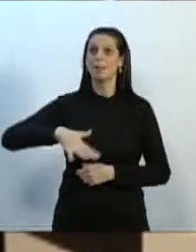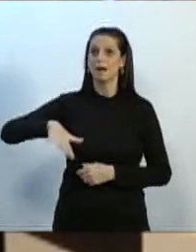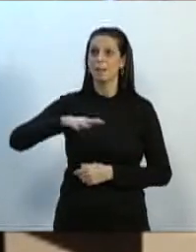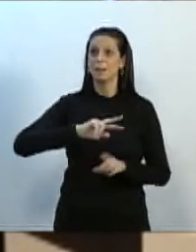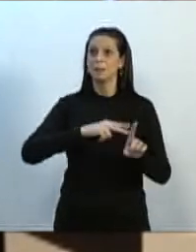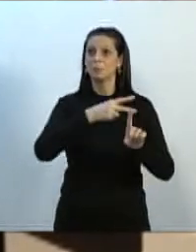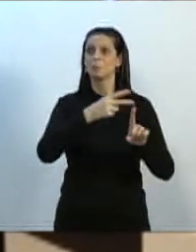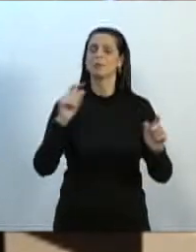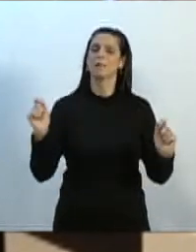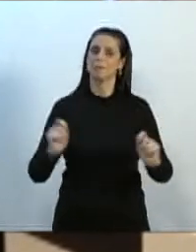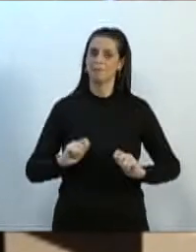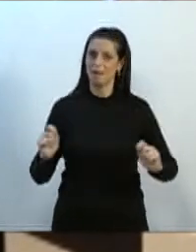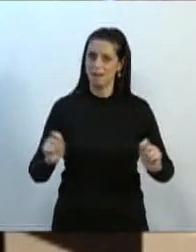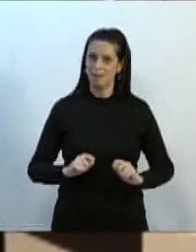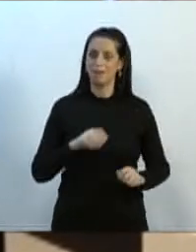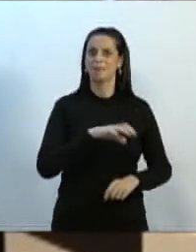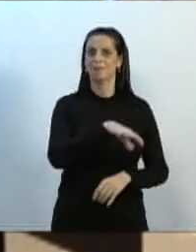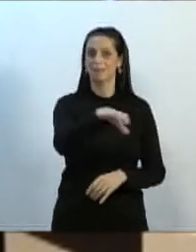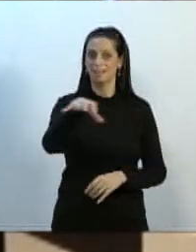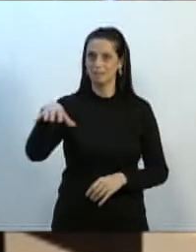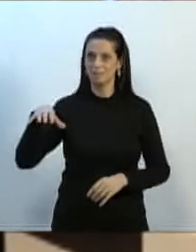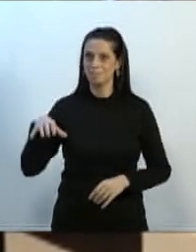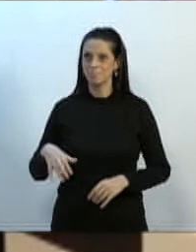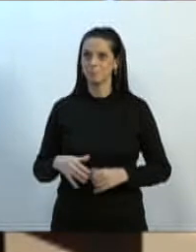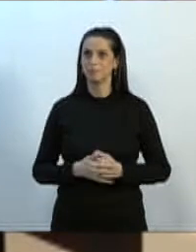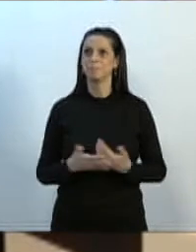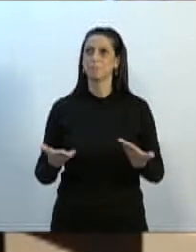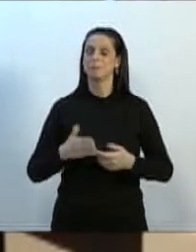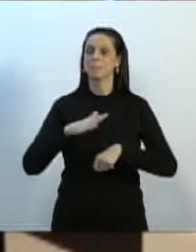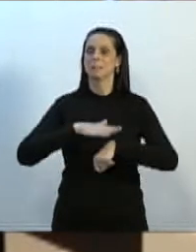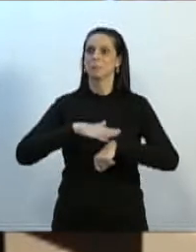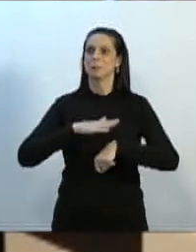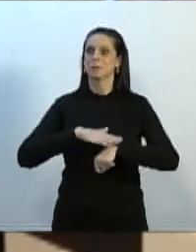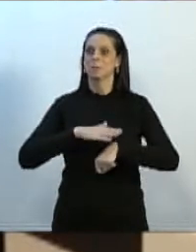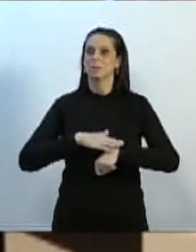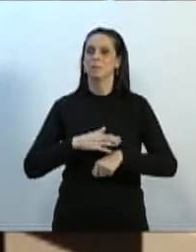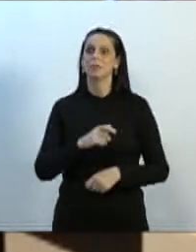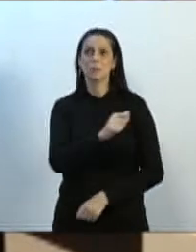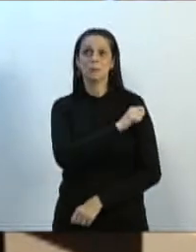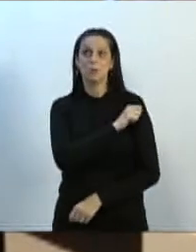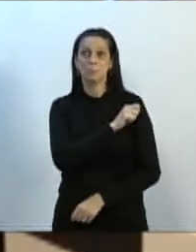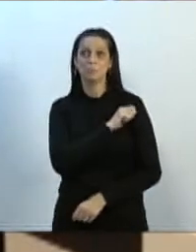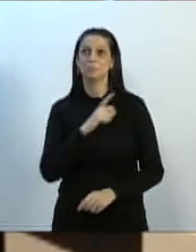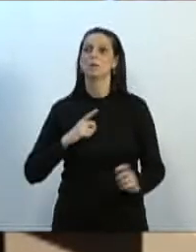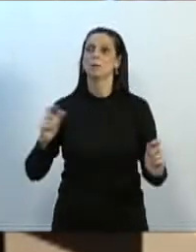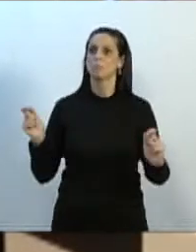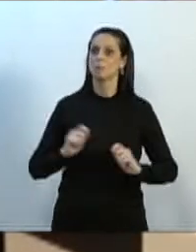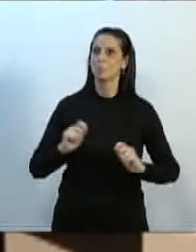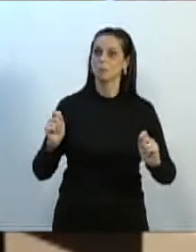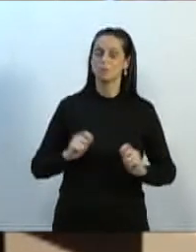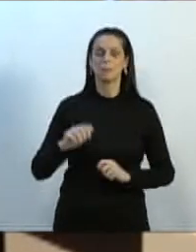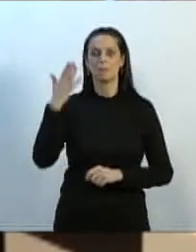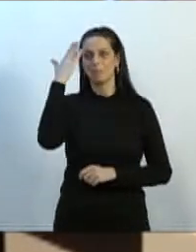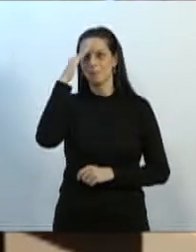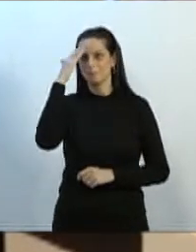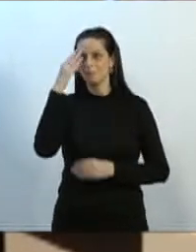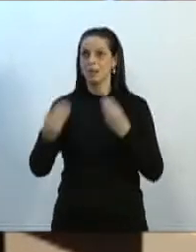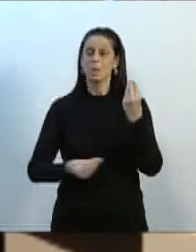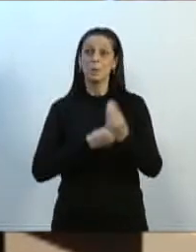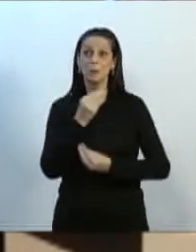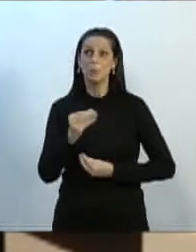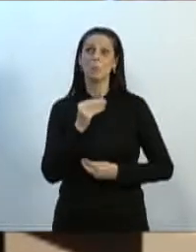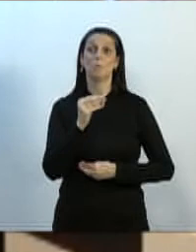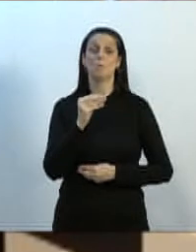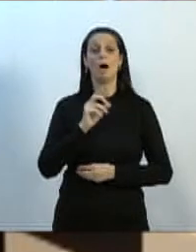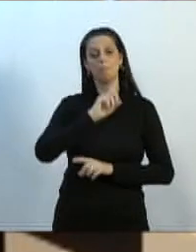é possível em cada uma delas. Neste momento, os alunos têm a possibilidade de entender como transformar as